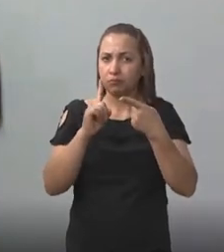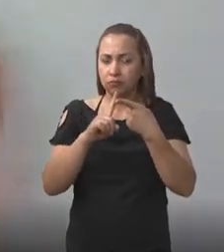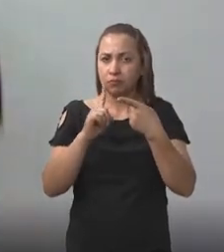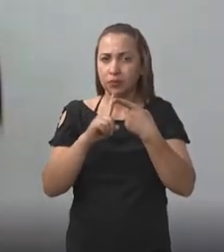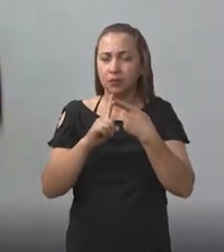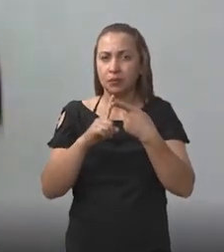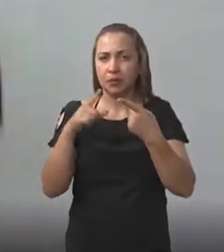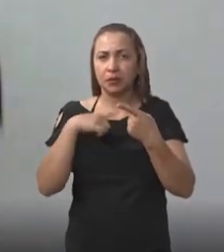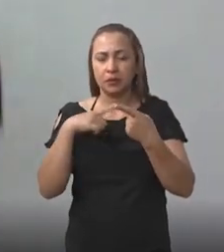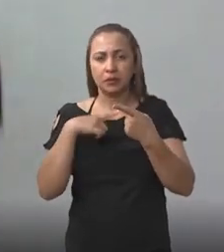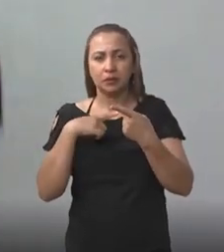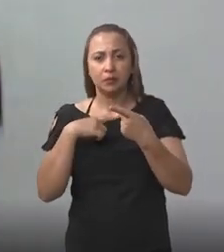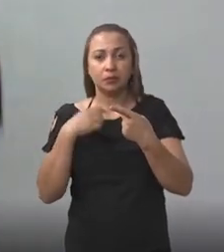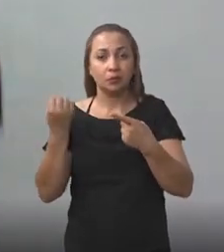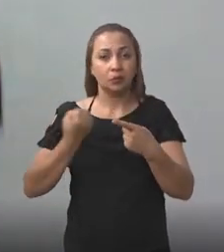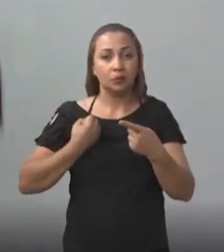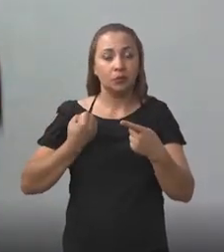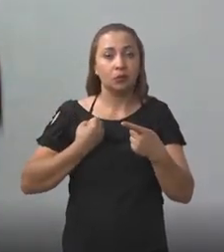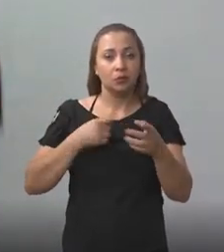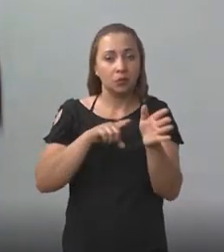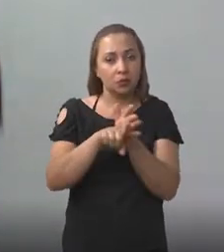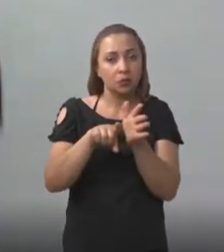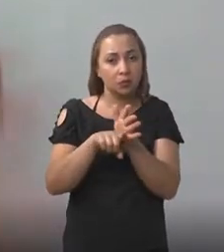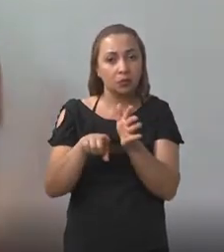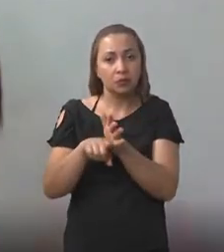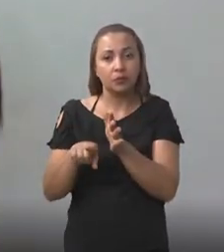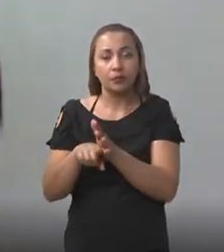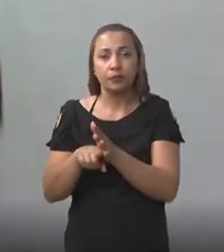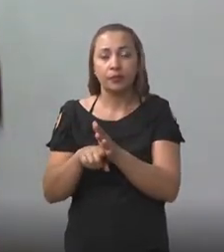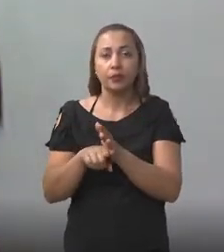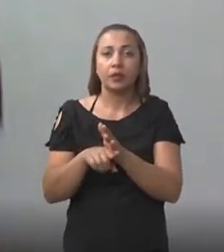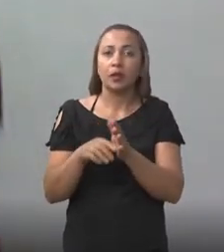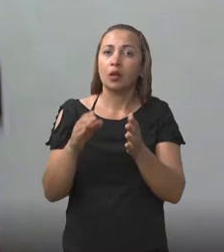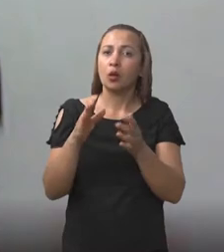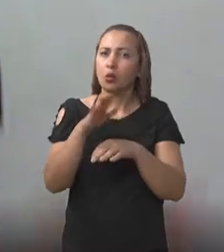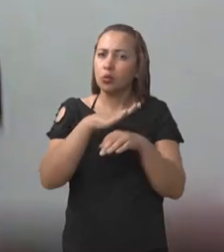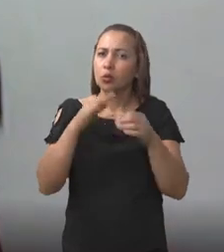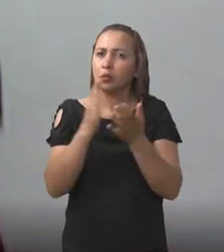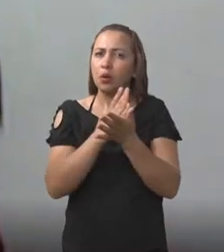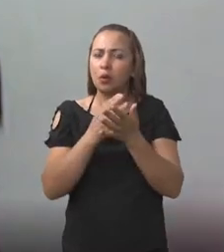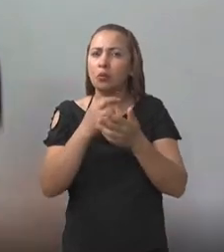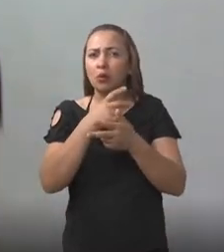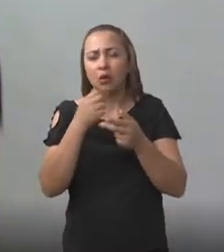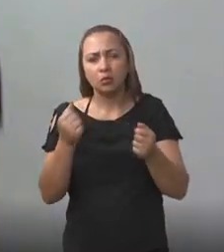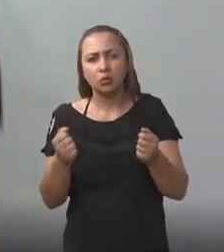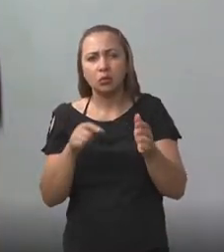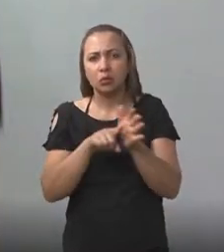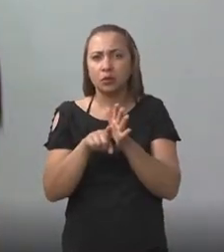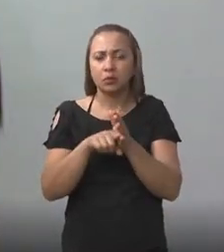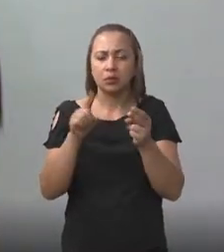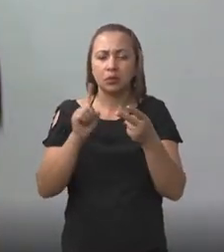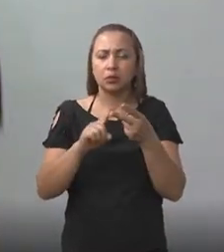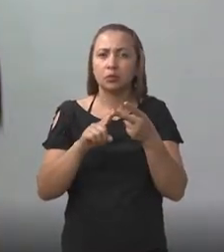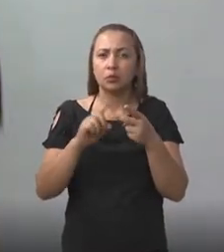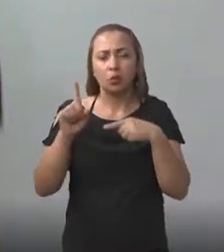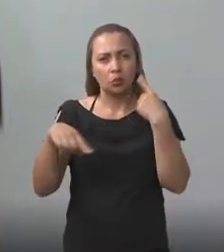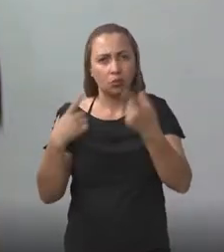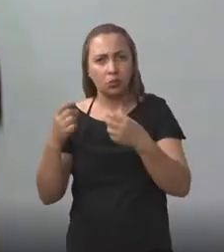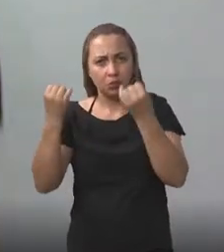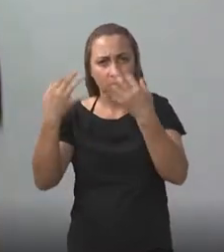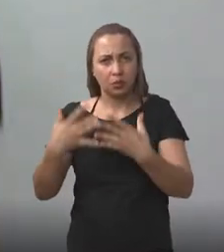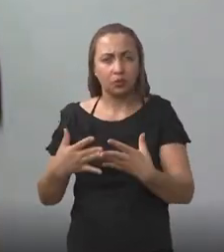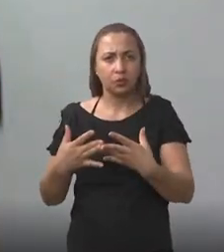Na primeira etapa, tem um número de questões referente a alguns critérios, na segunda etapa, outro.